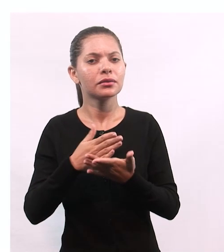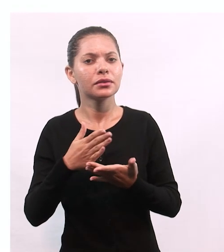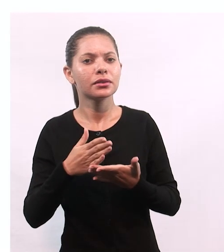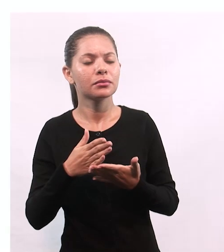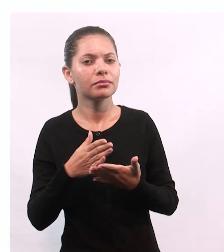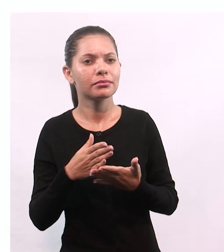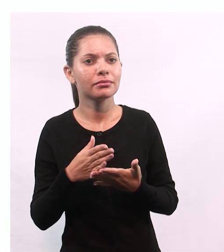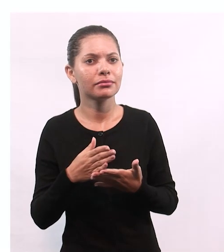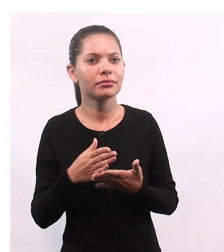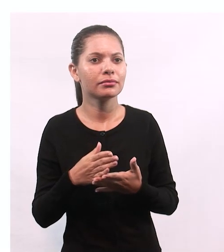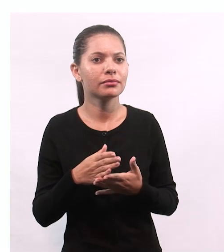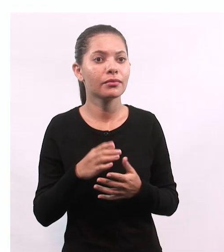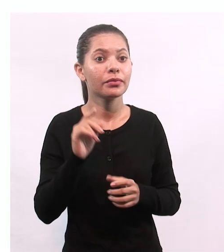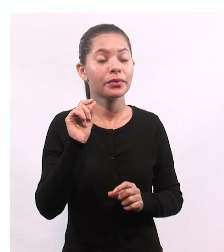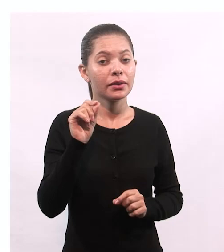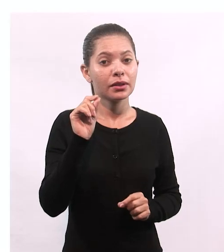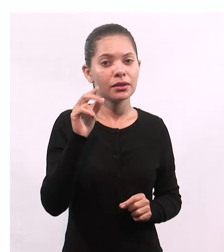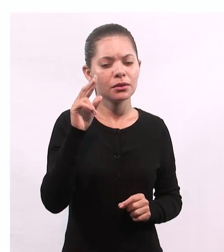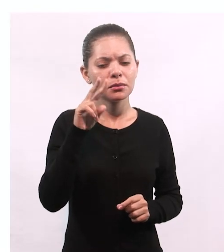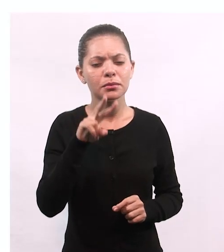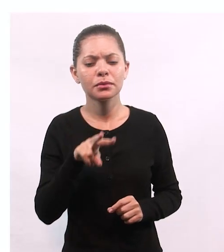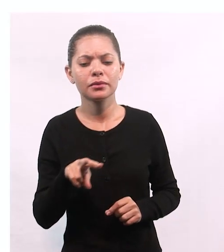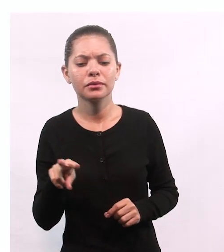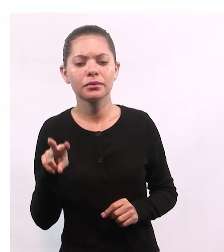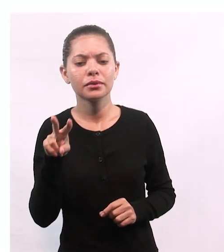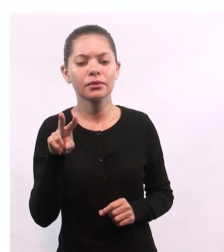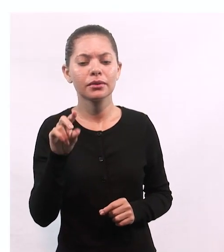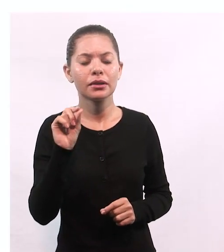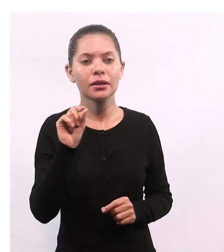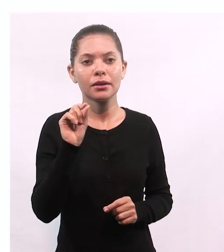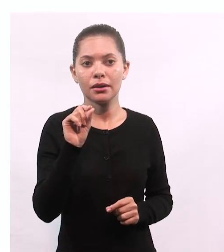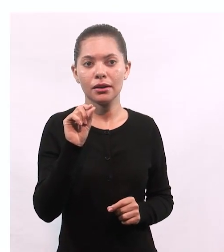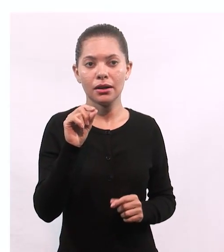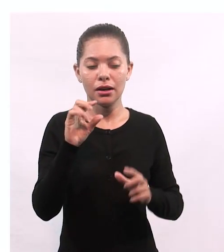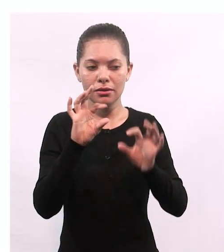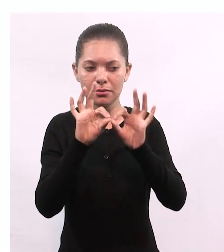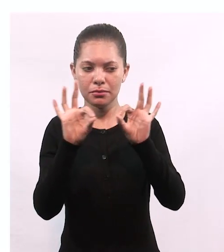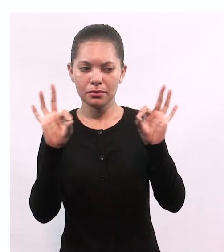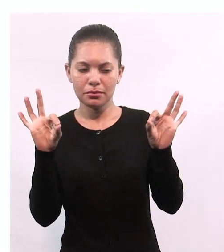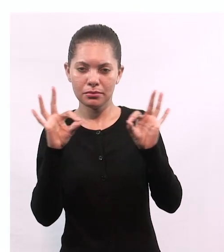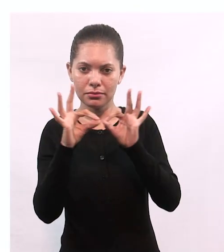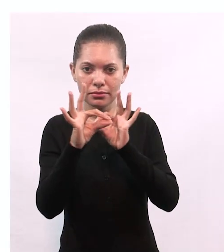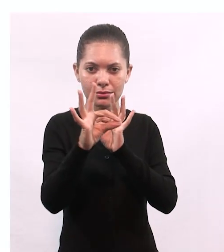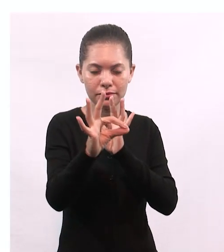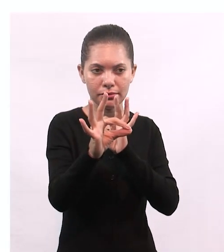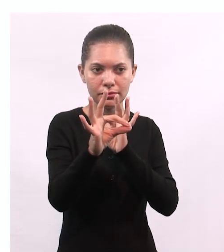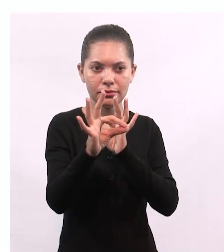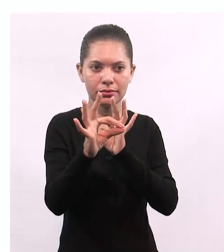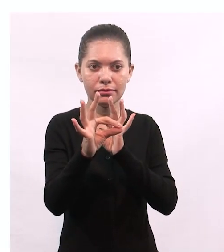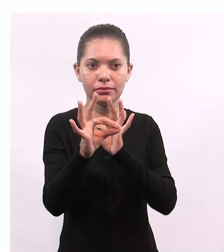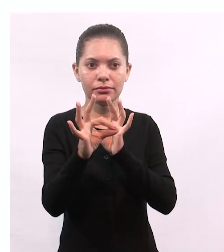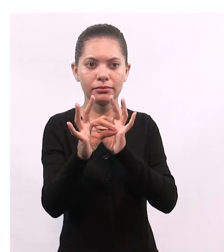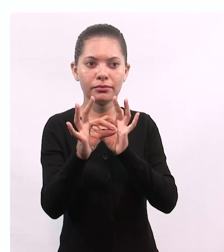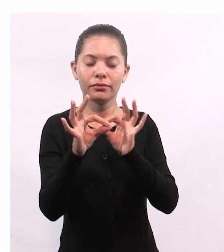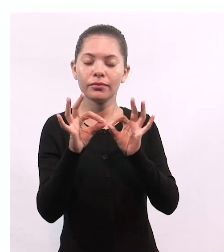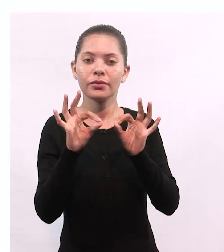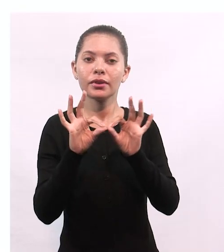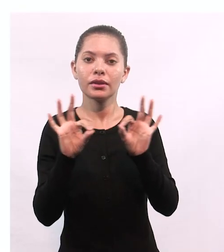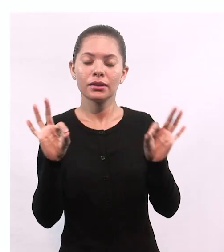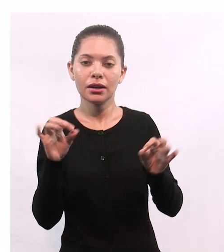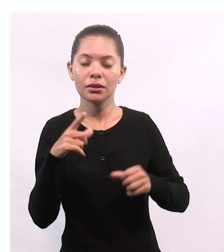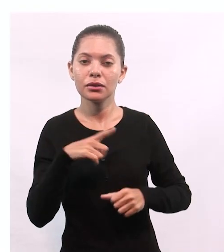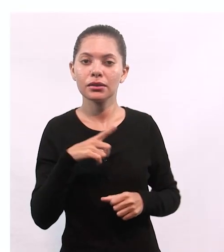a subdivisão de paralelogramo. Se observarmos a medida dos lados,